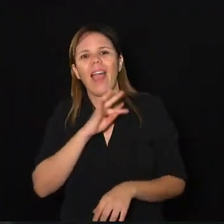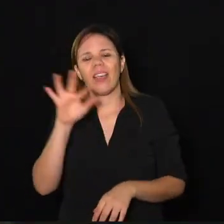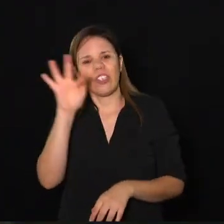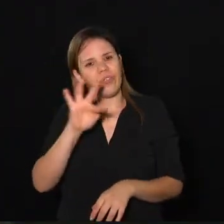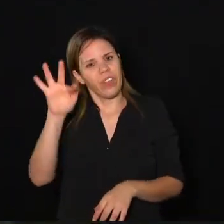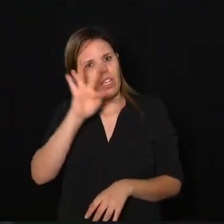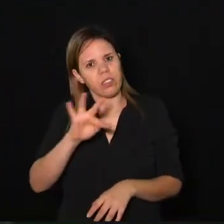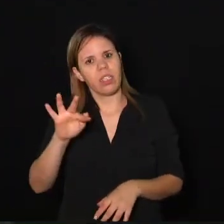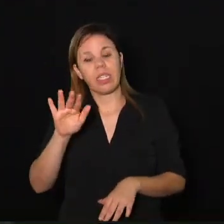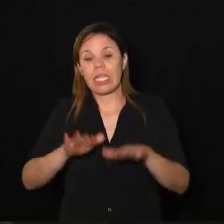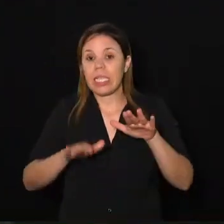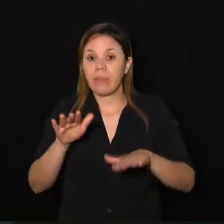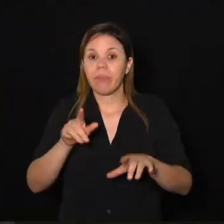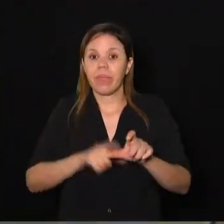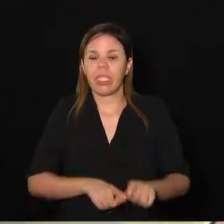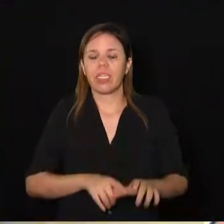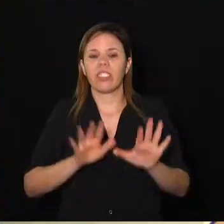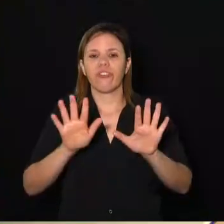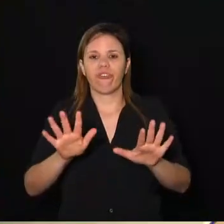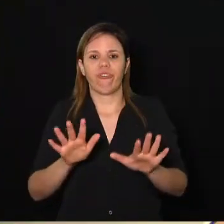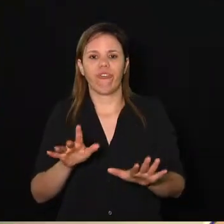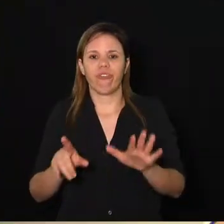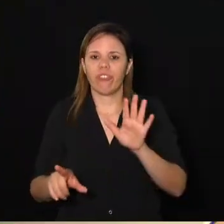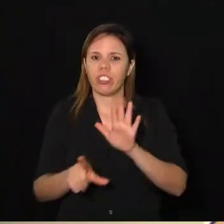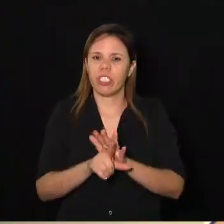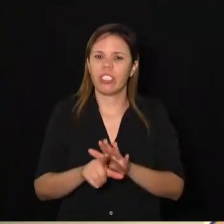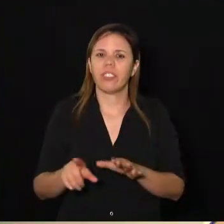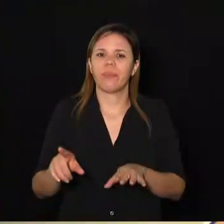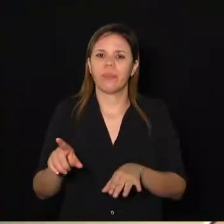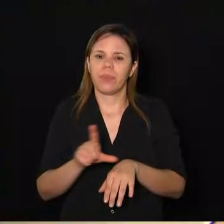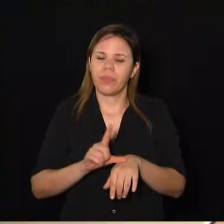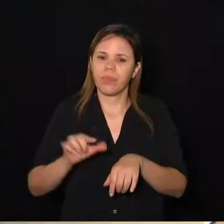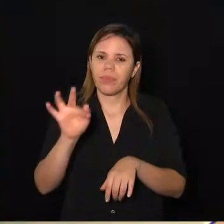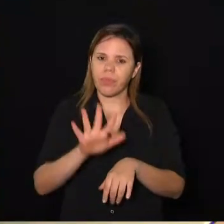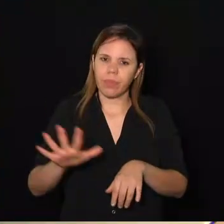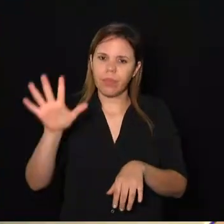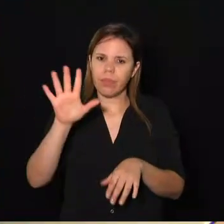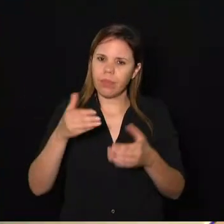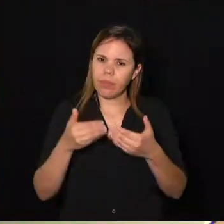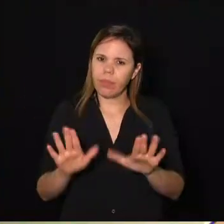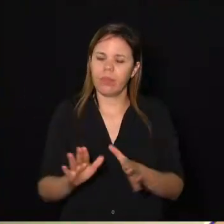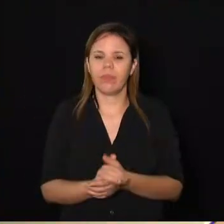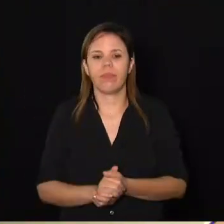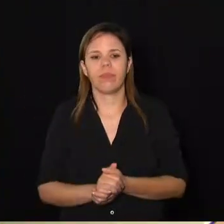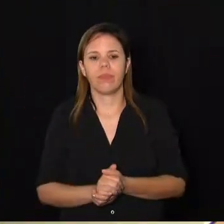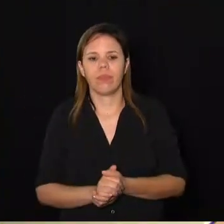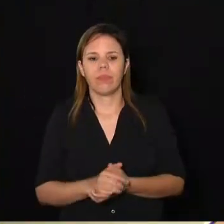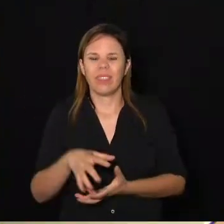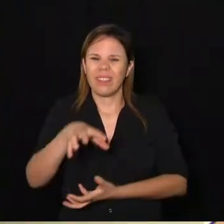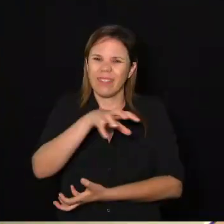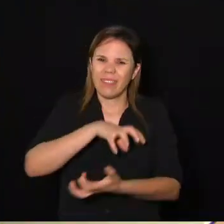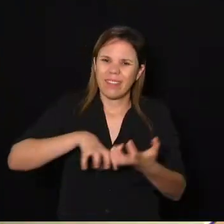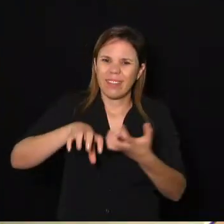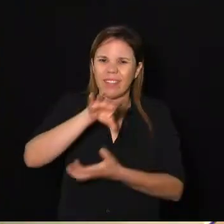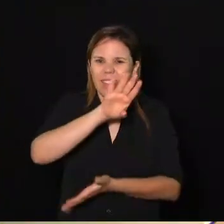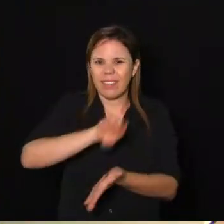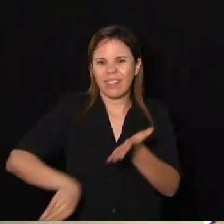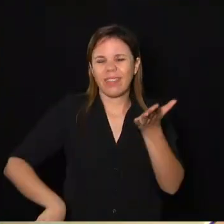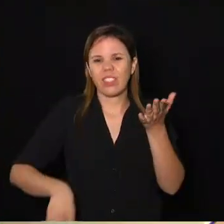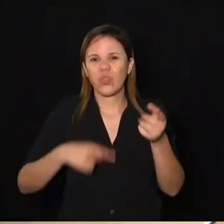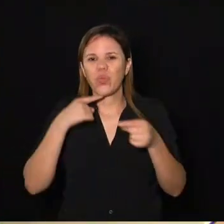legislação federal para eliminar eventuais conflitos ou dúvidas